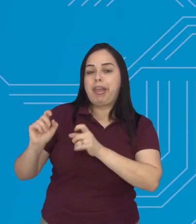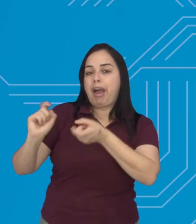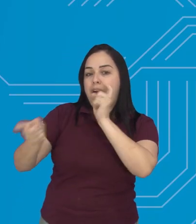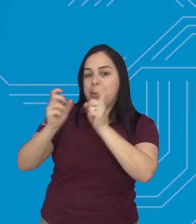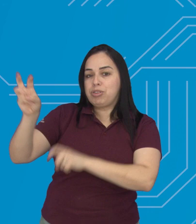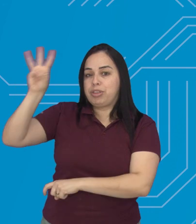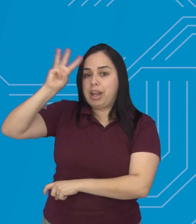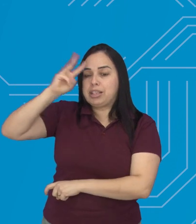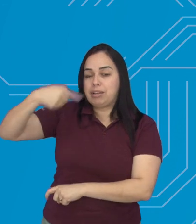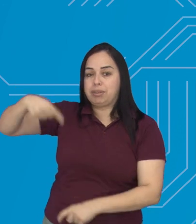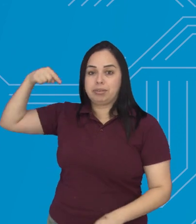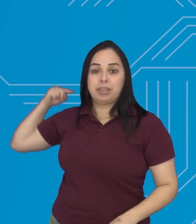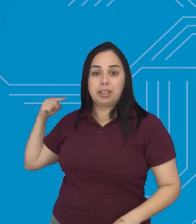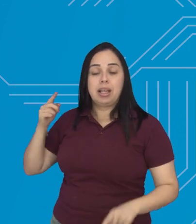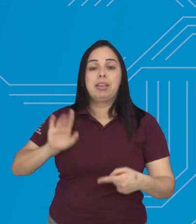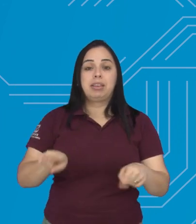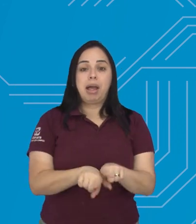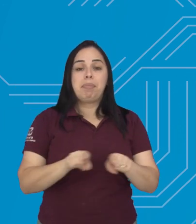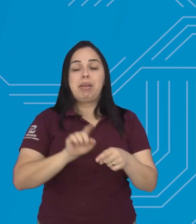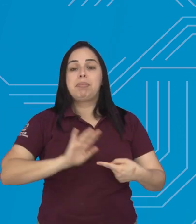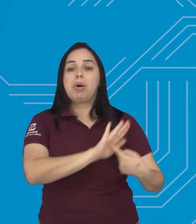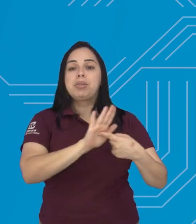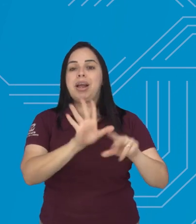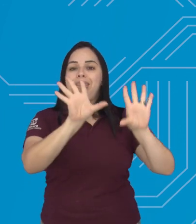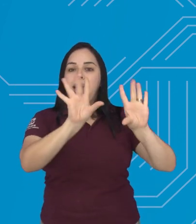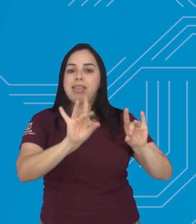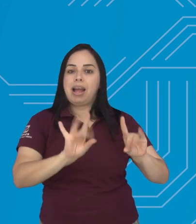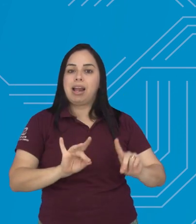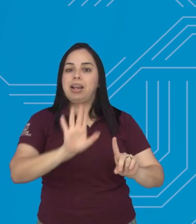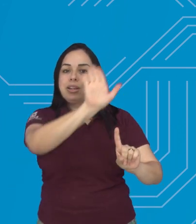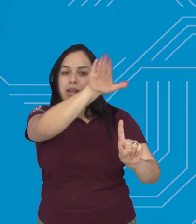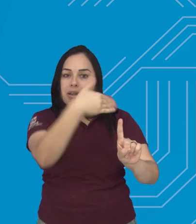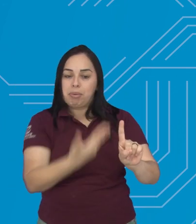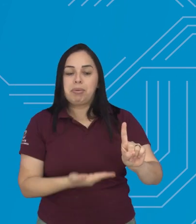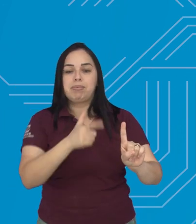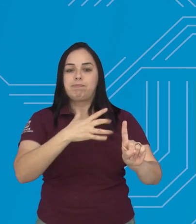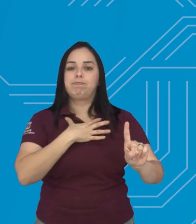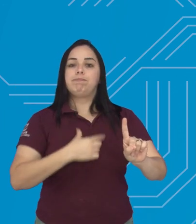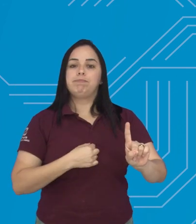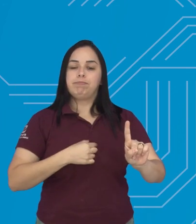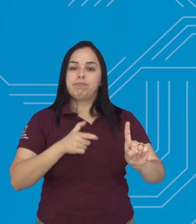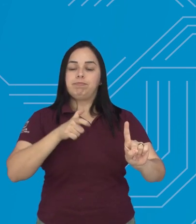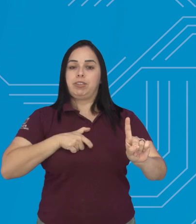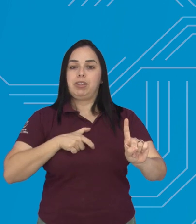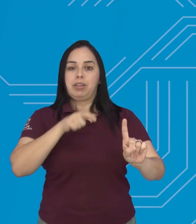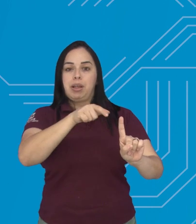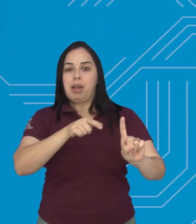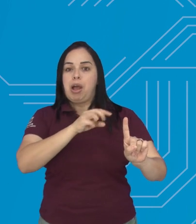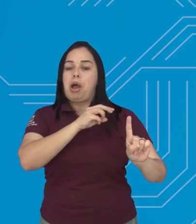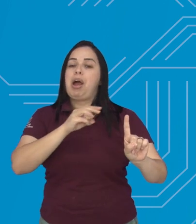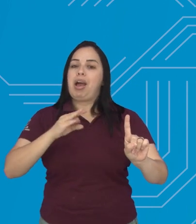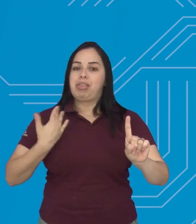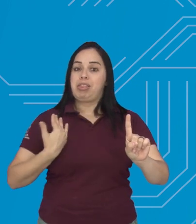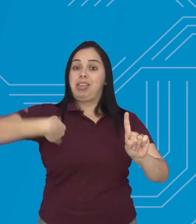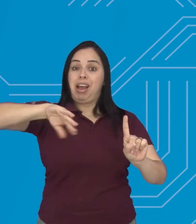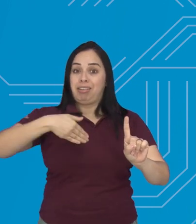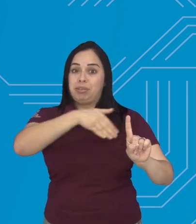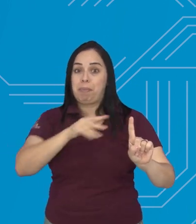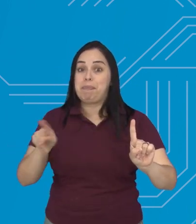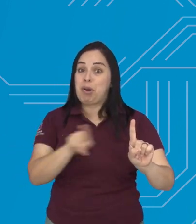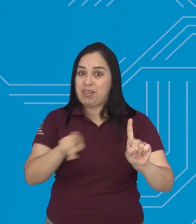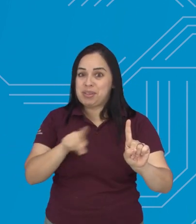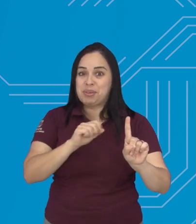num sinal vermelho, e tudo isso contribui para, de repente, um acidente ali, de repente até fatal. E a